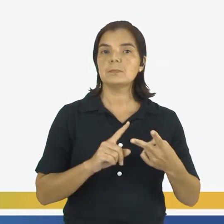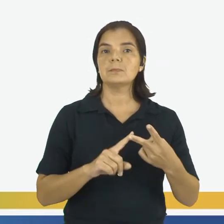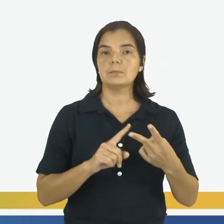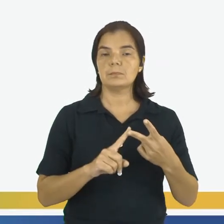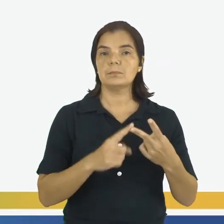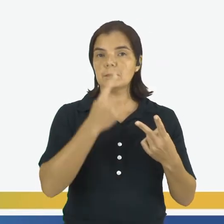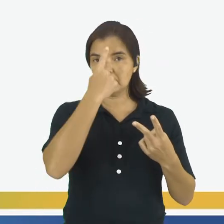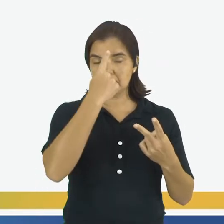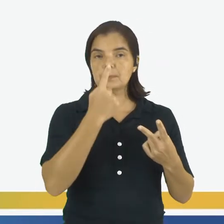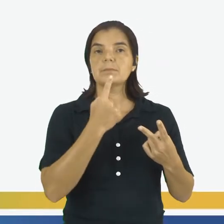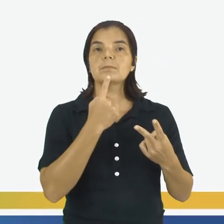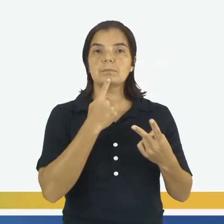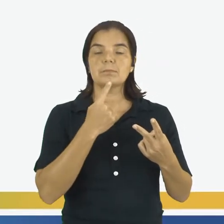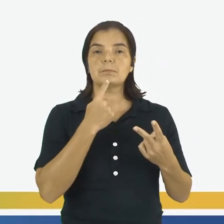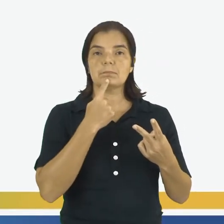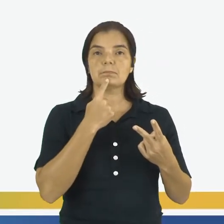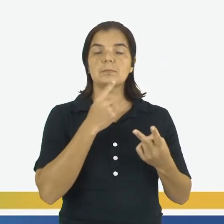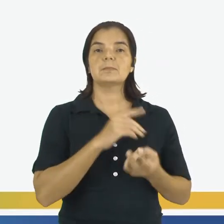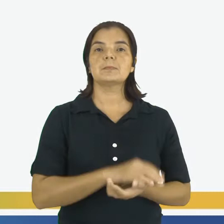a segunda imagem.